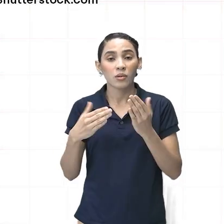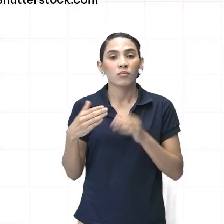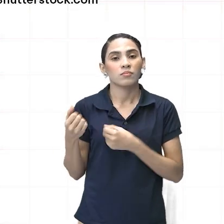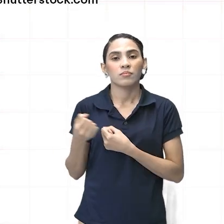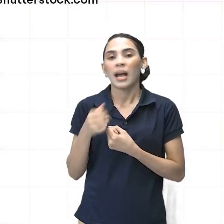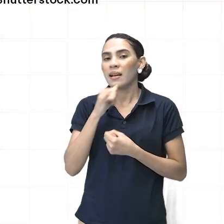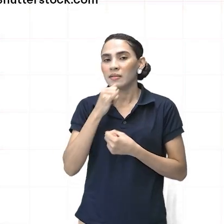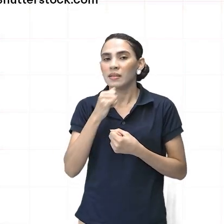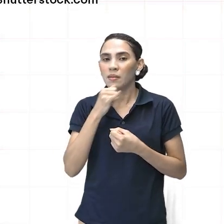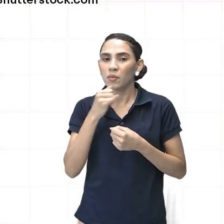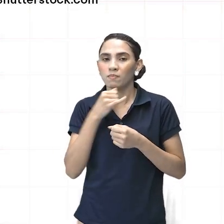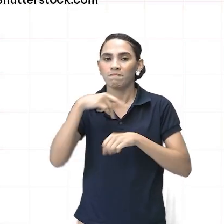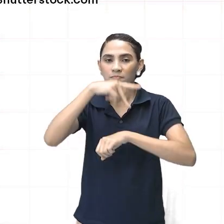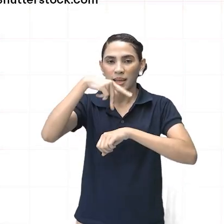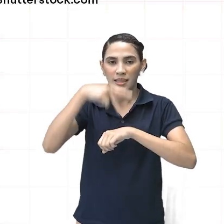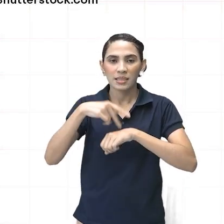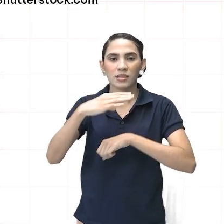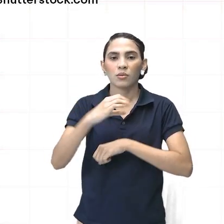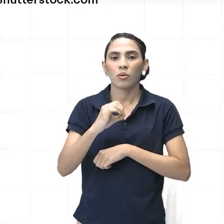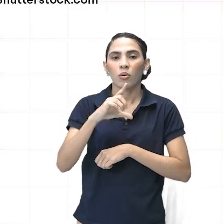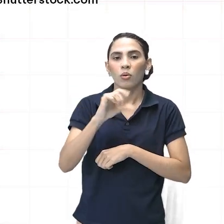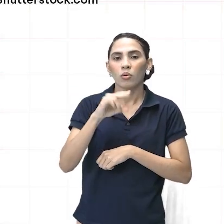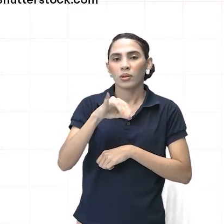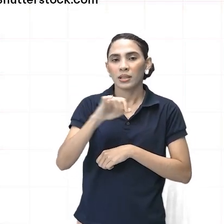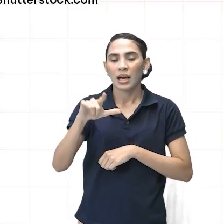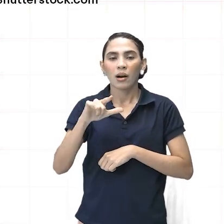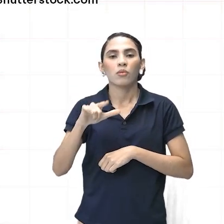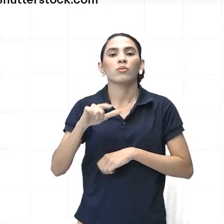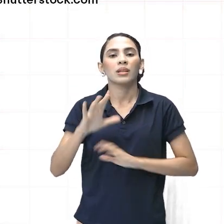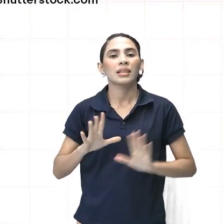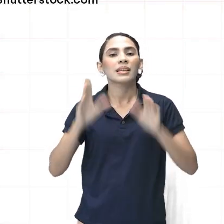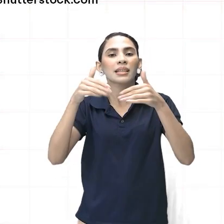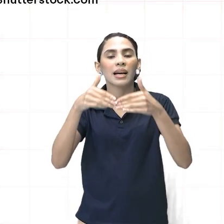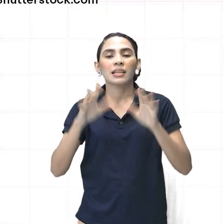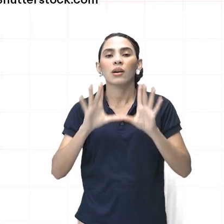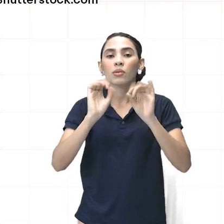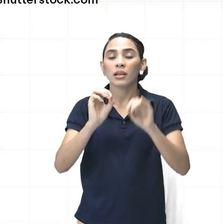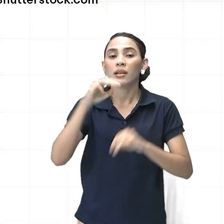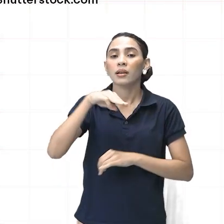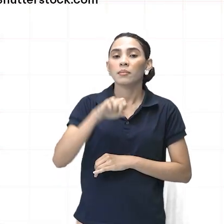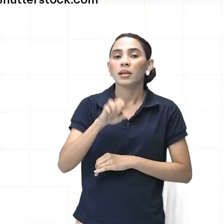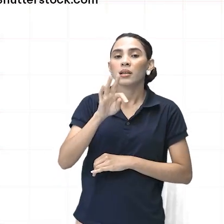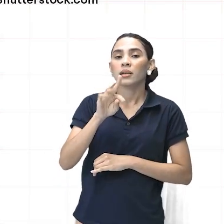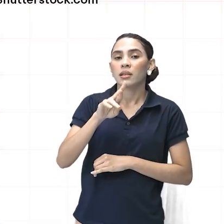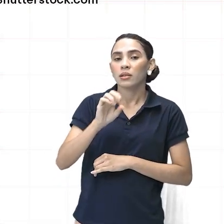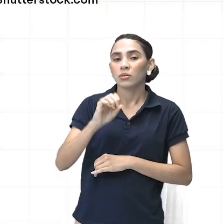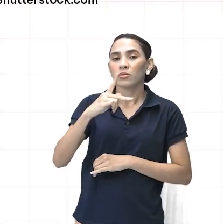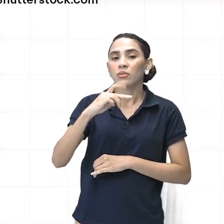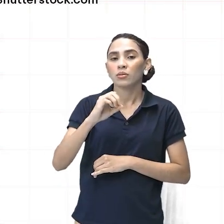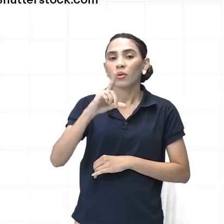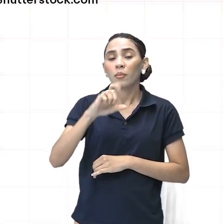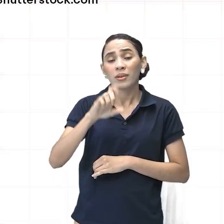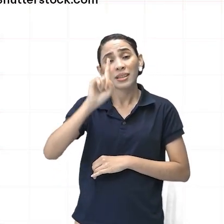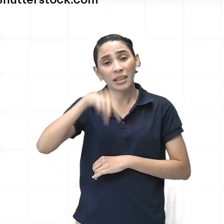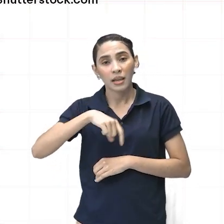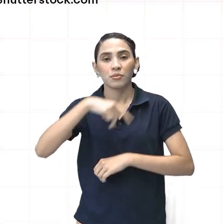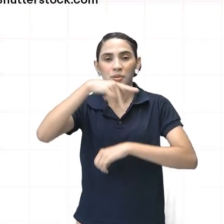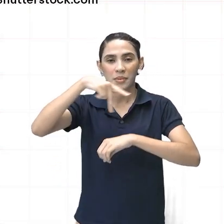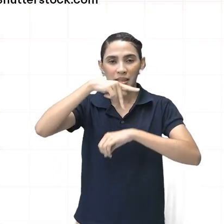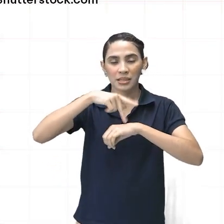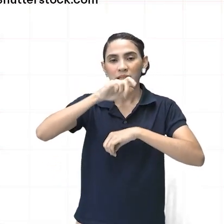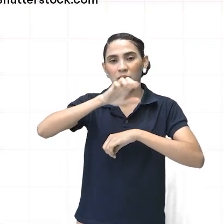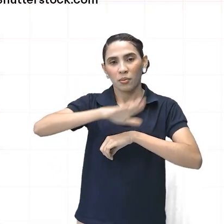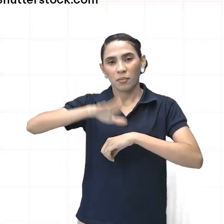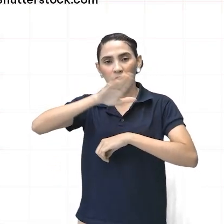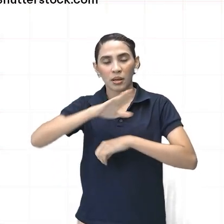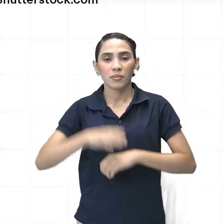potências coloniais vão estar ligadas ao quê? Às metrópoles, né? Na época eram os países europeus e as